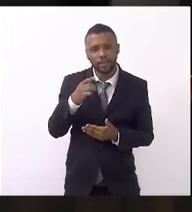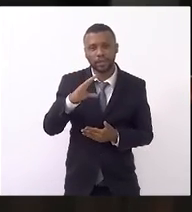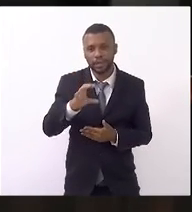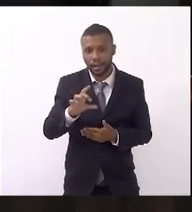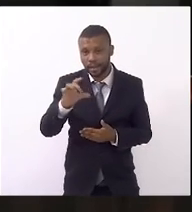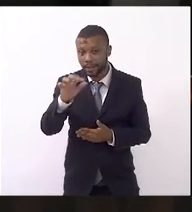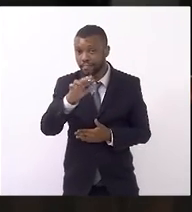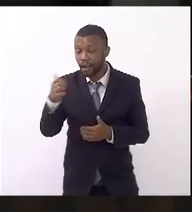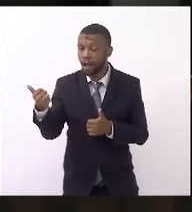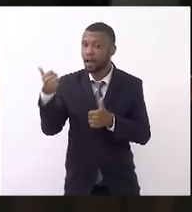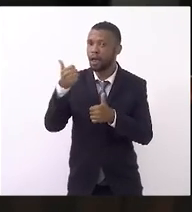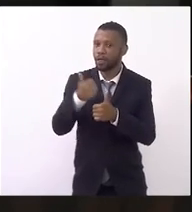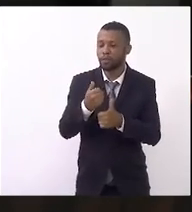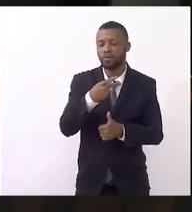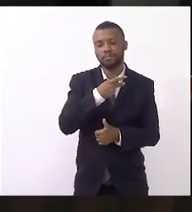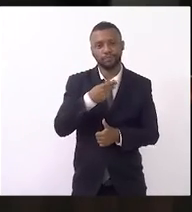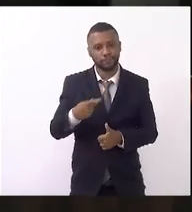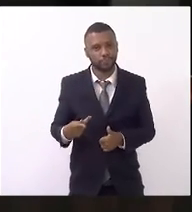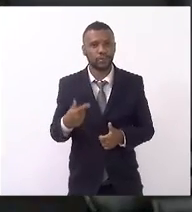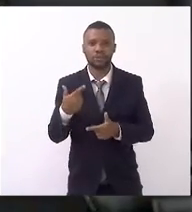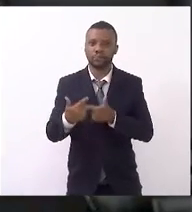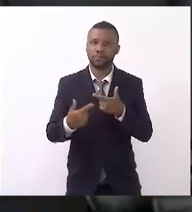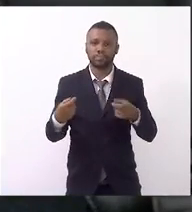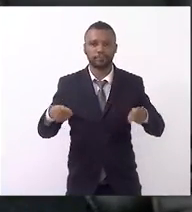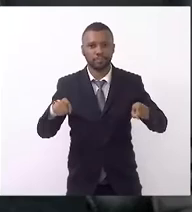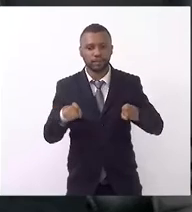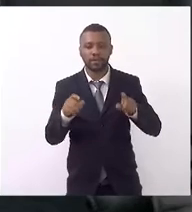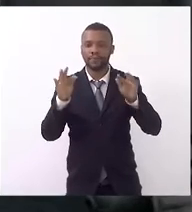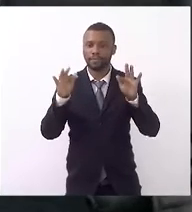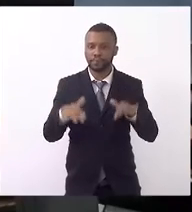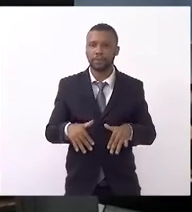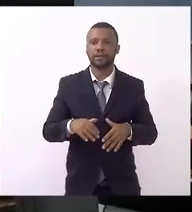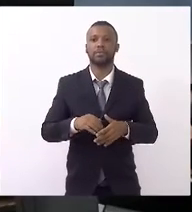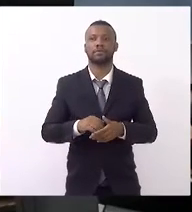reassumir aqui a presidência dos trabalhos neste expediente final.